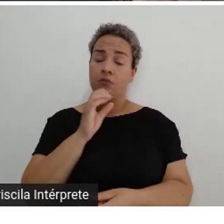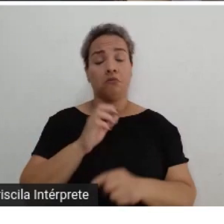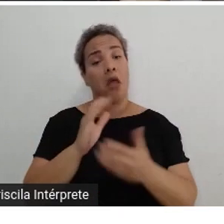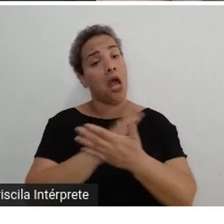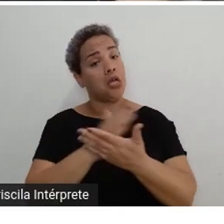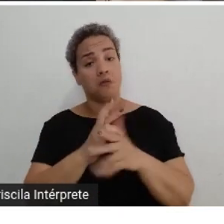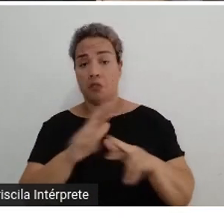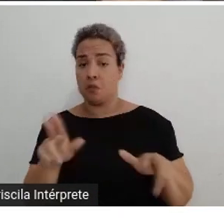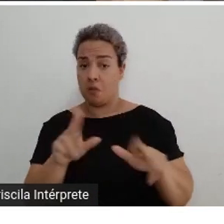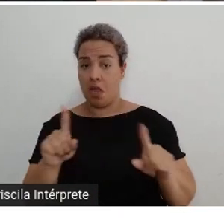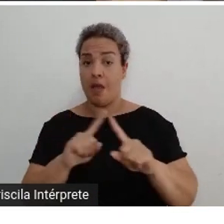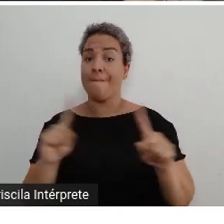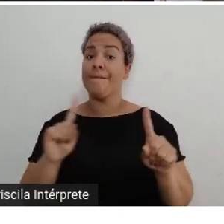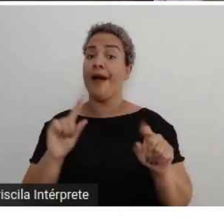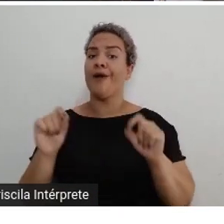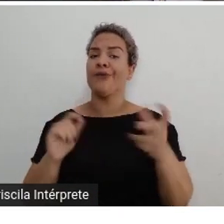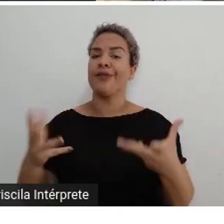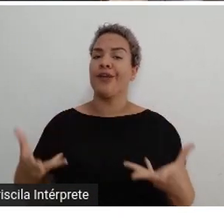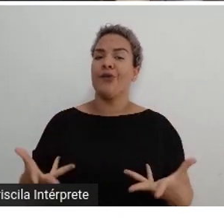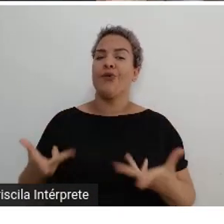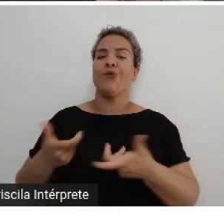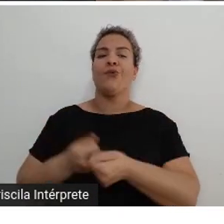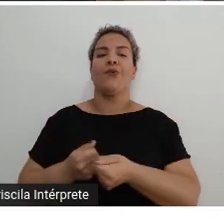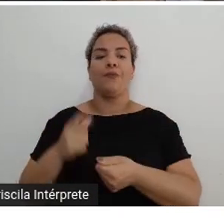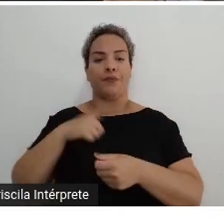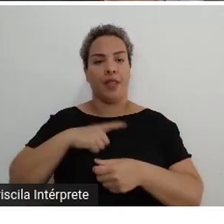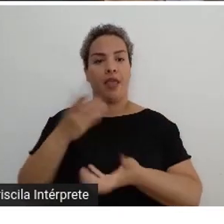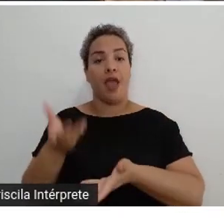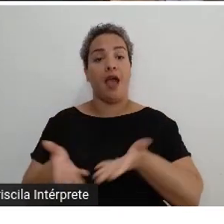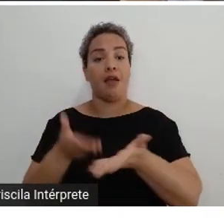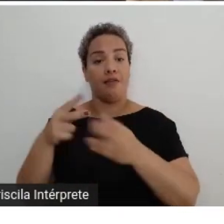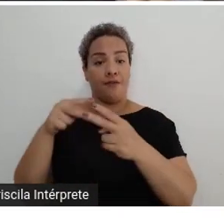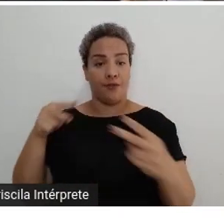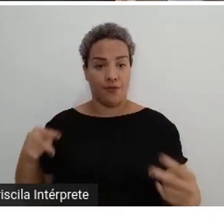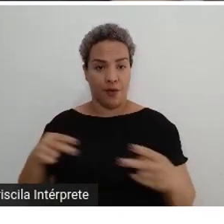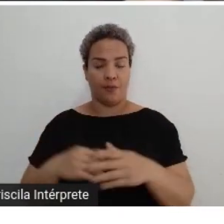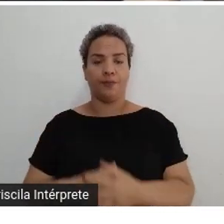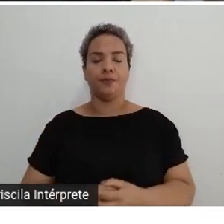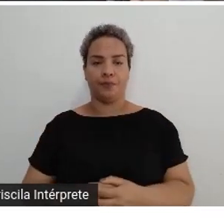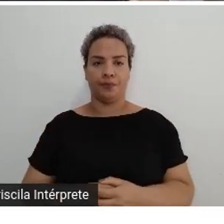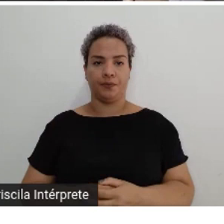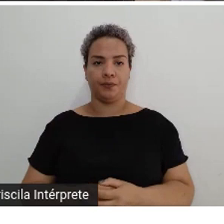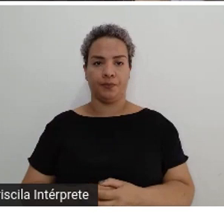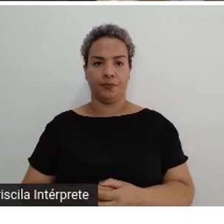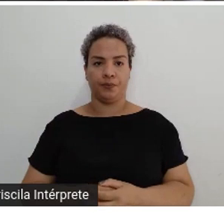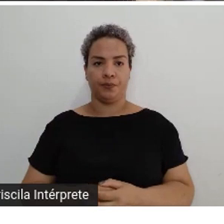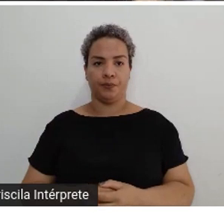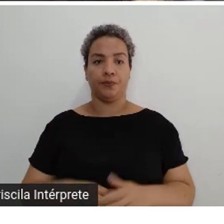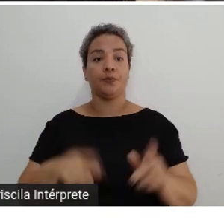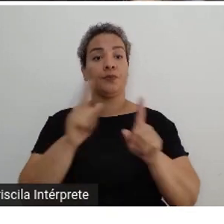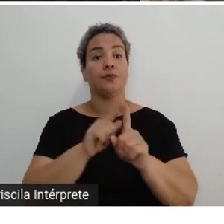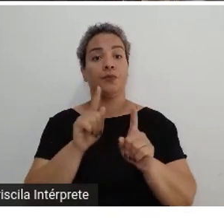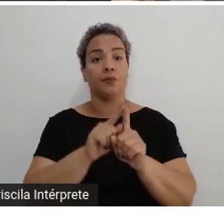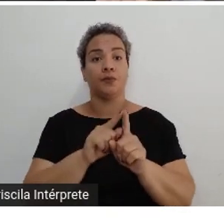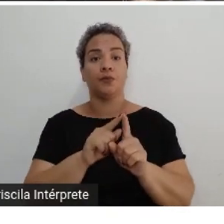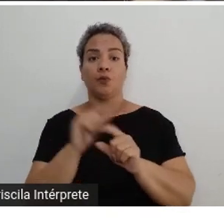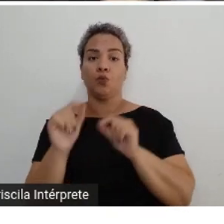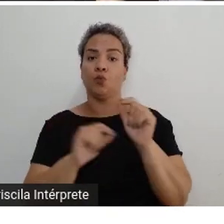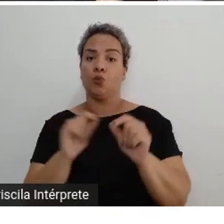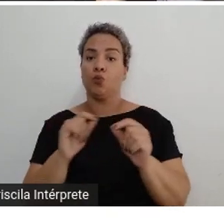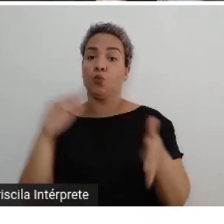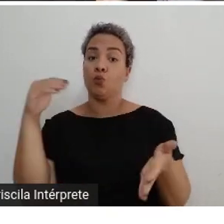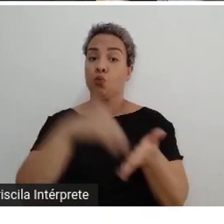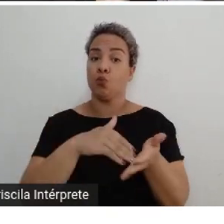mas tornar aí eficiente esse assistente virtual. Um exemplo aqui, né? Também desse último, ele foi